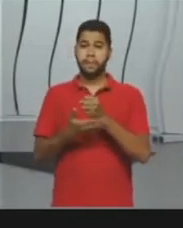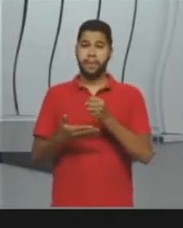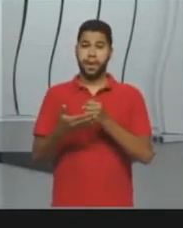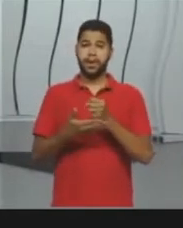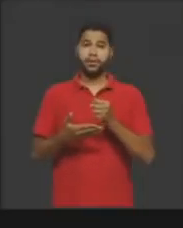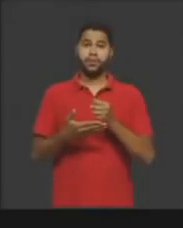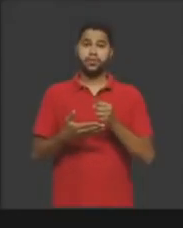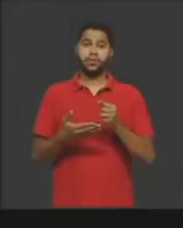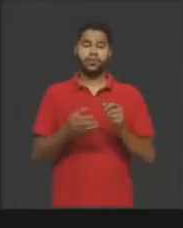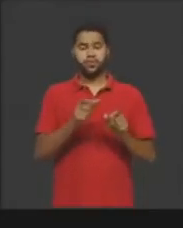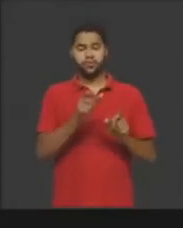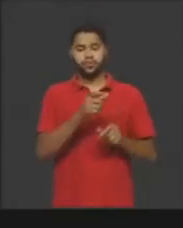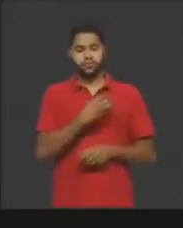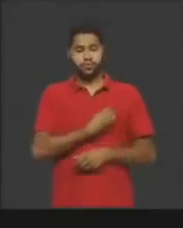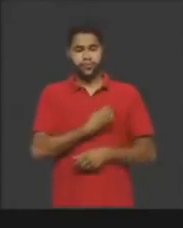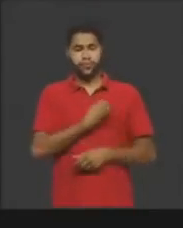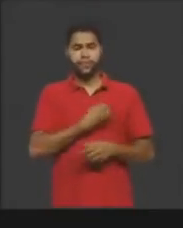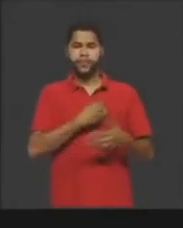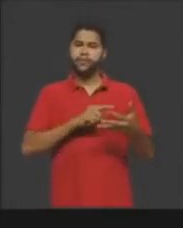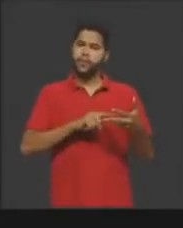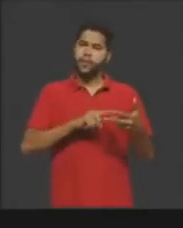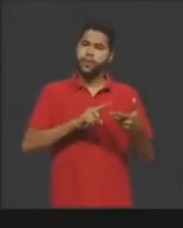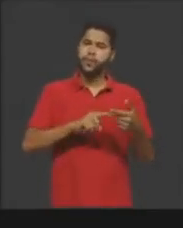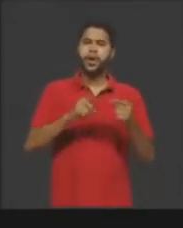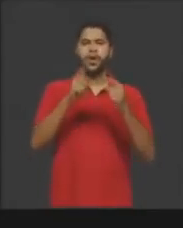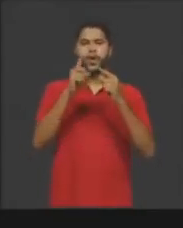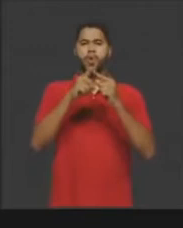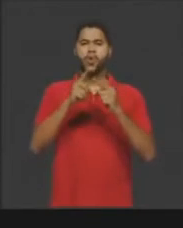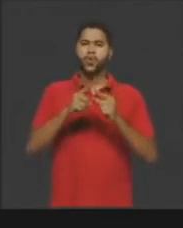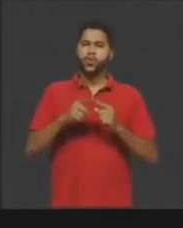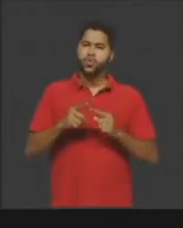vivos. Tipos de células,